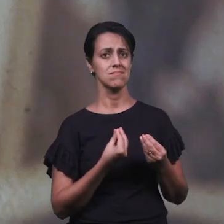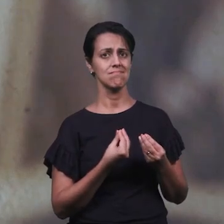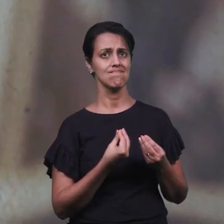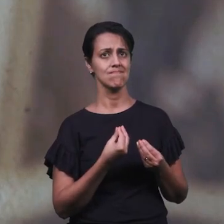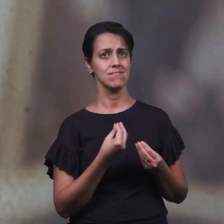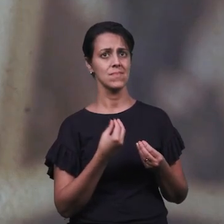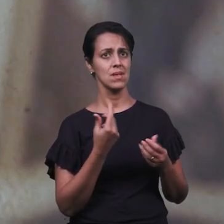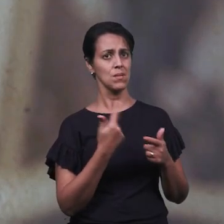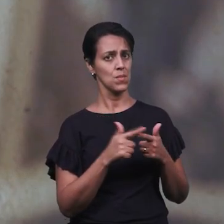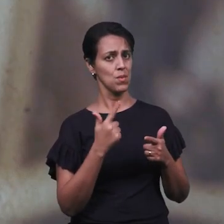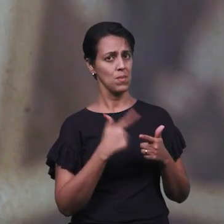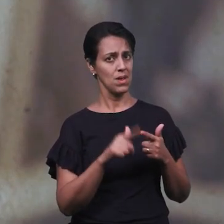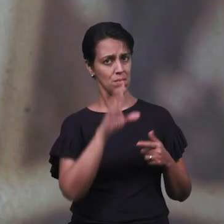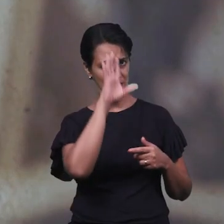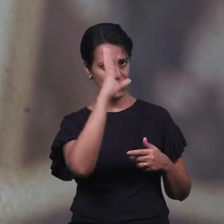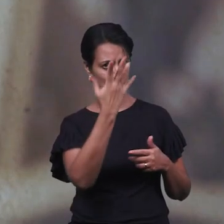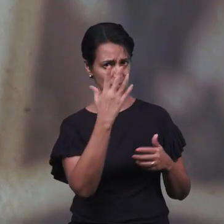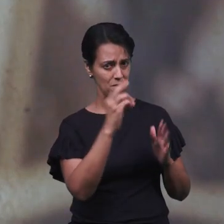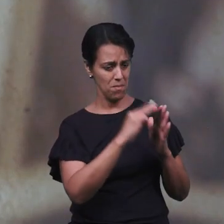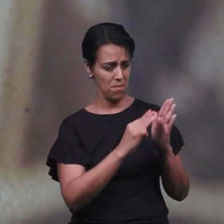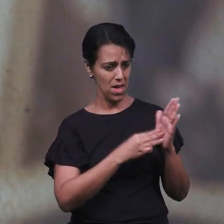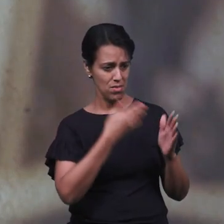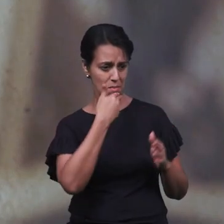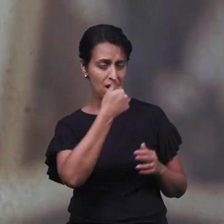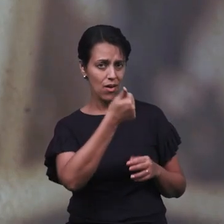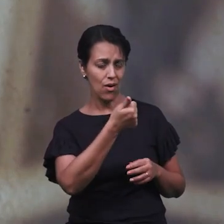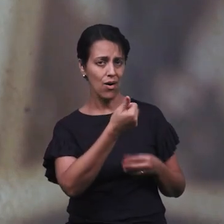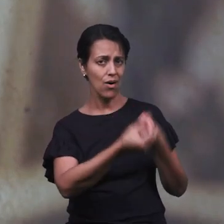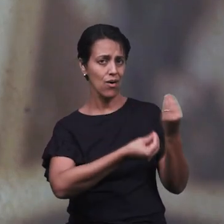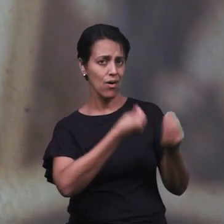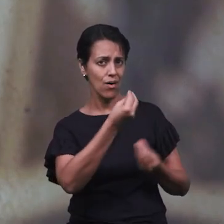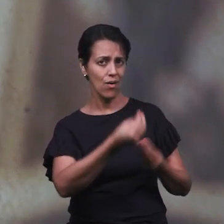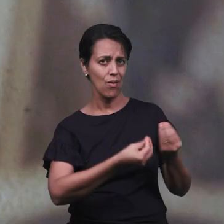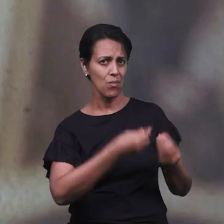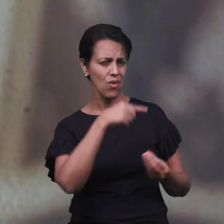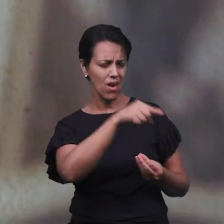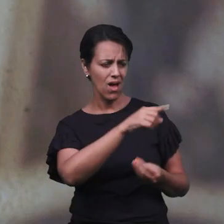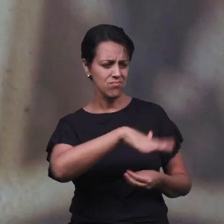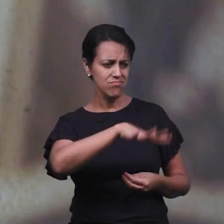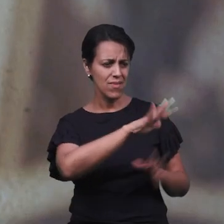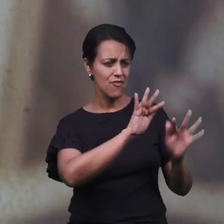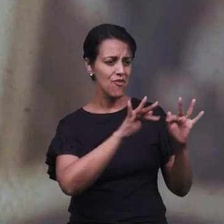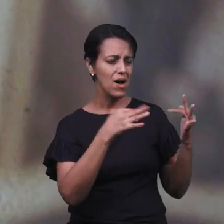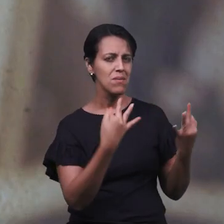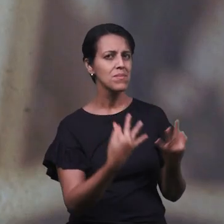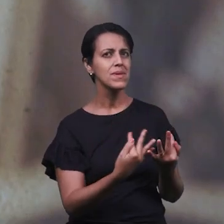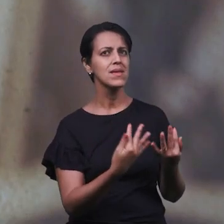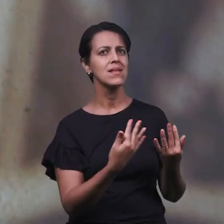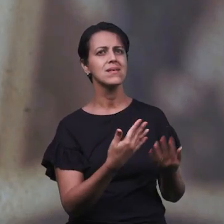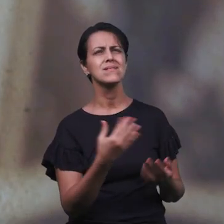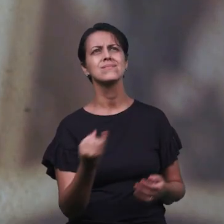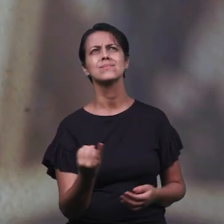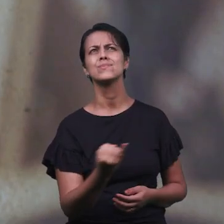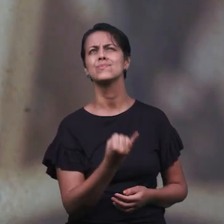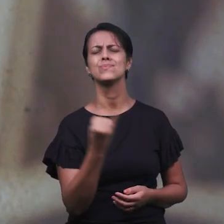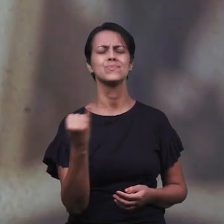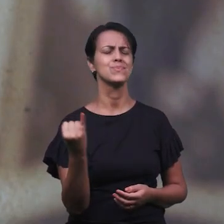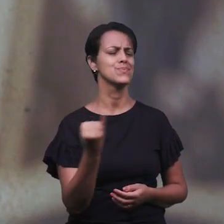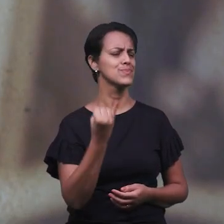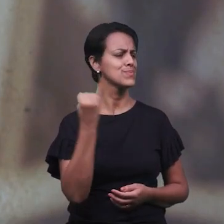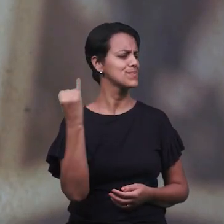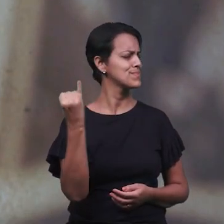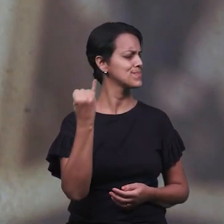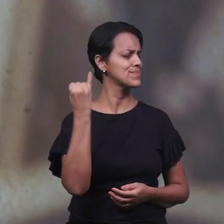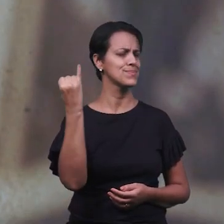adequado para a resolução de conflito nas questões de família, mas de uma importância assim